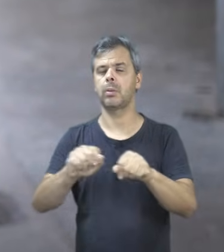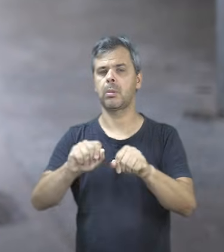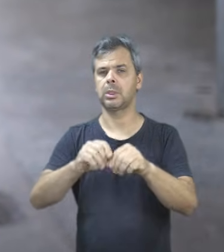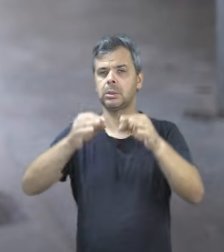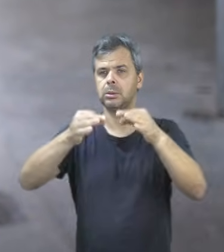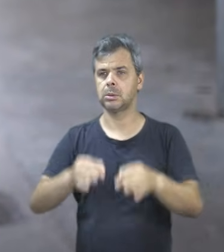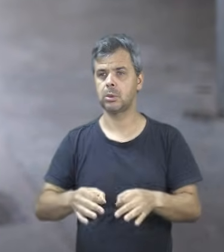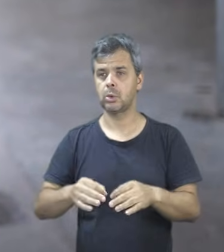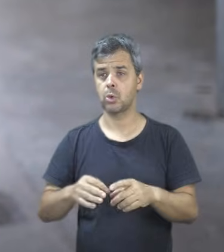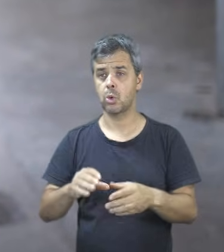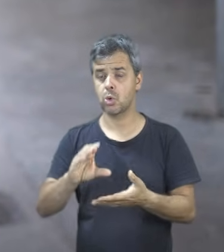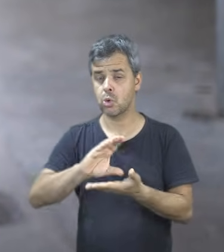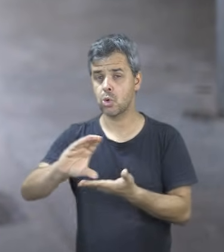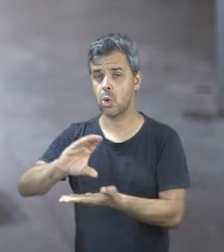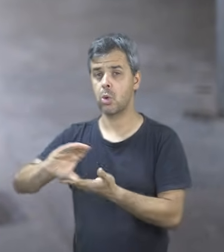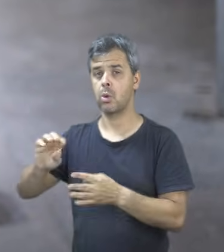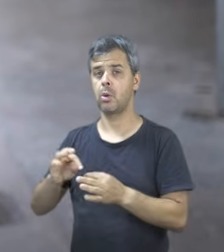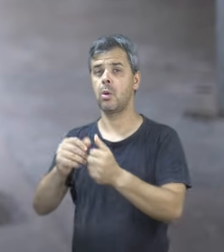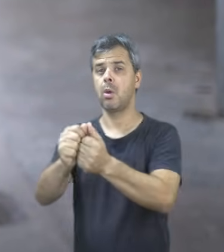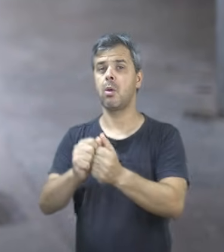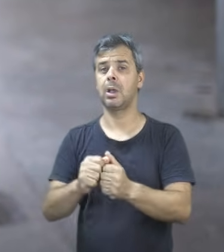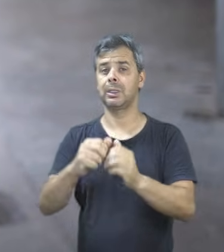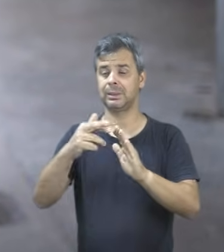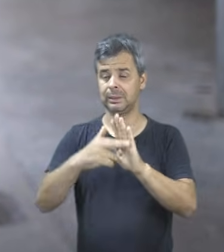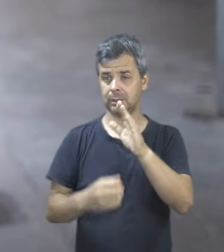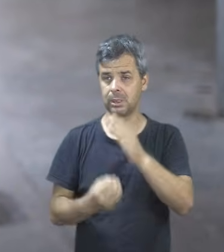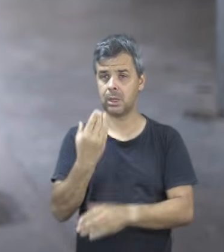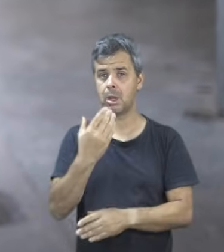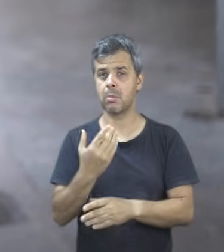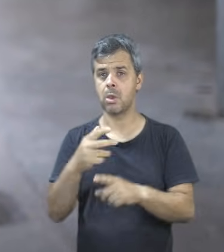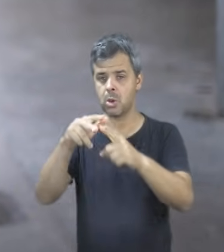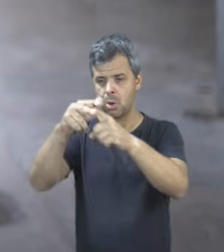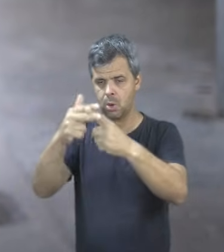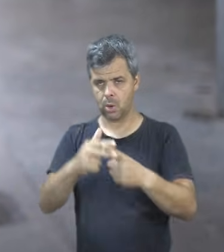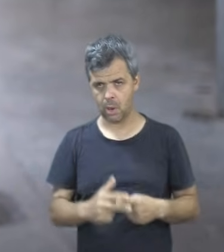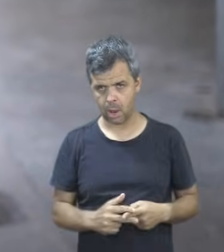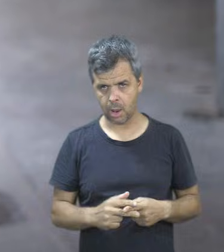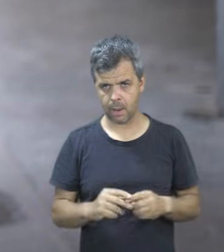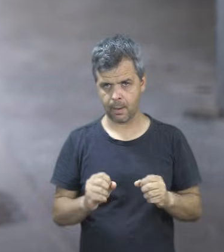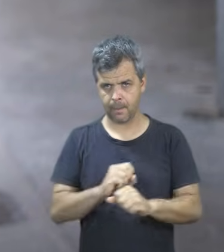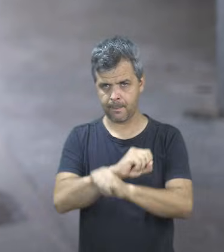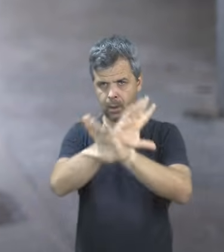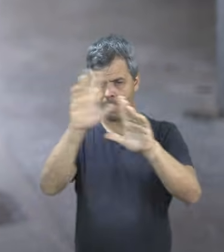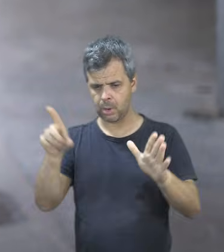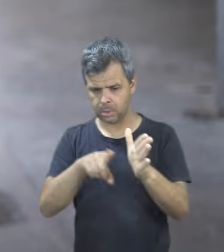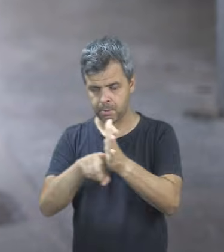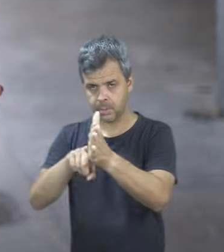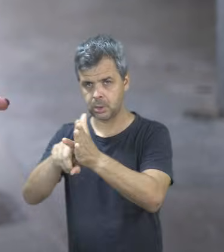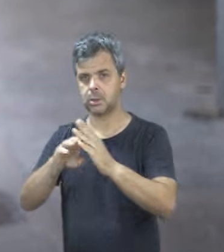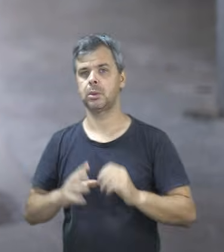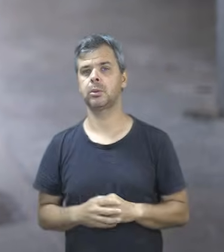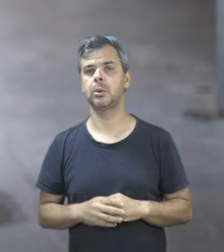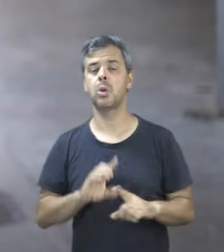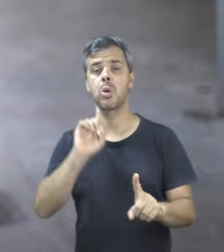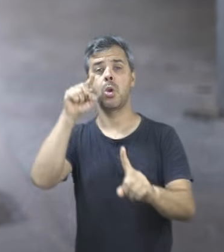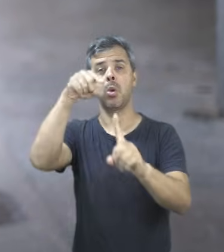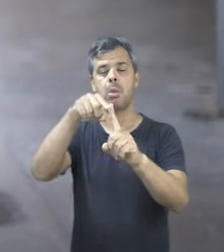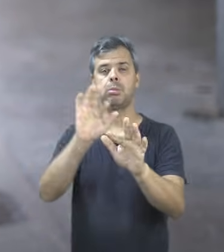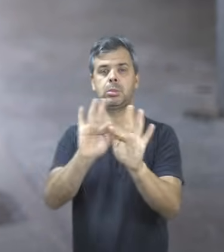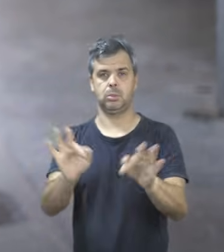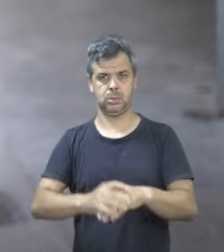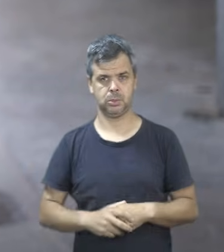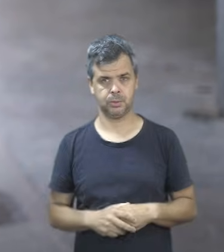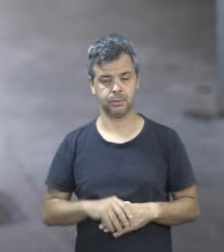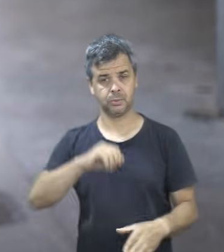operacional, com recursos financeiros definidos e mecanismos claros de monitoramento. O objetivo é